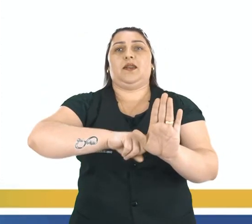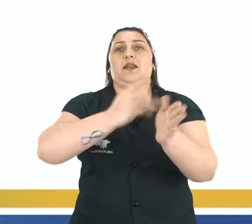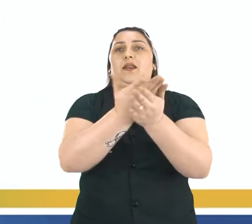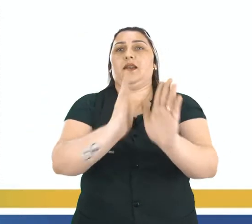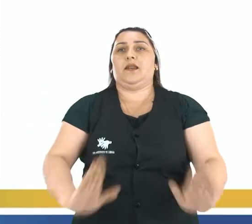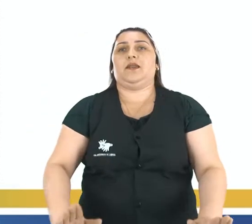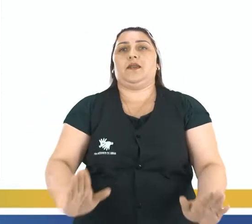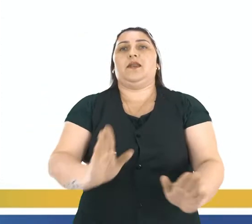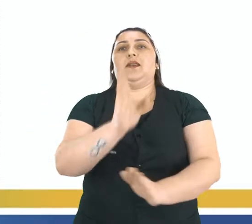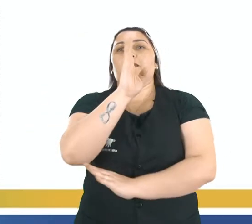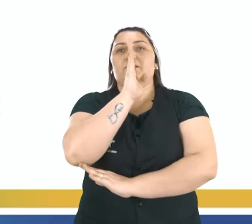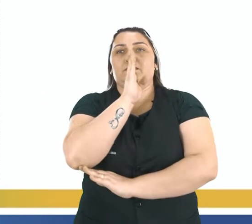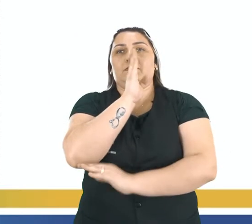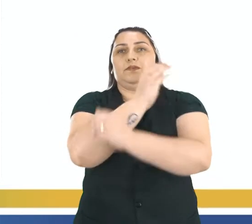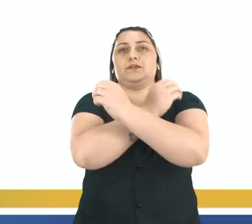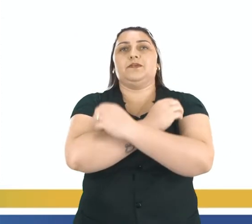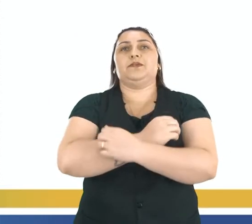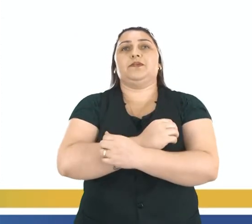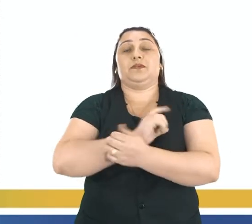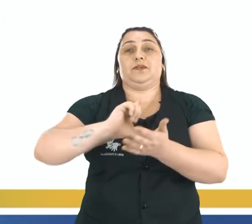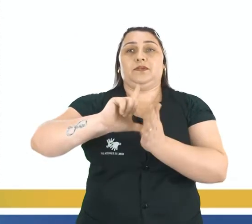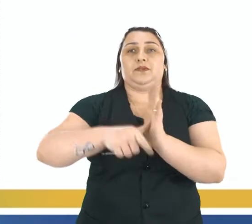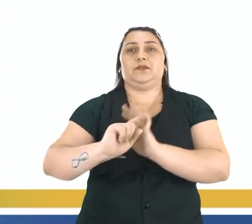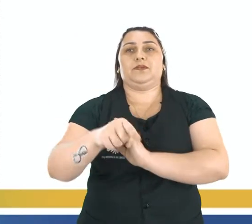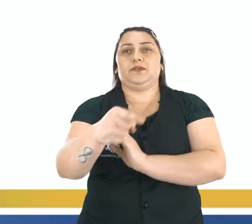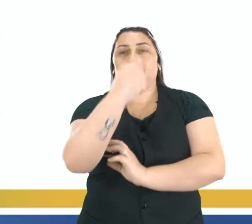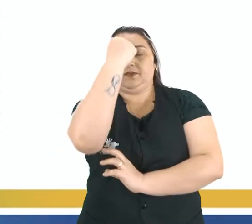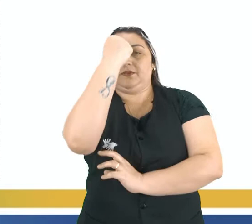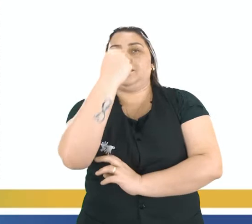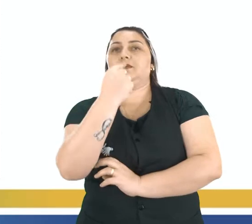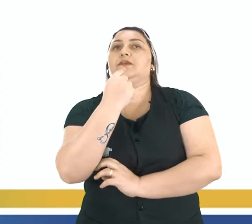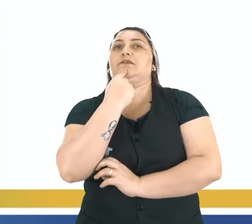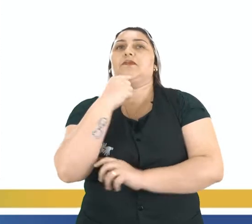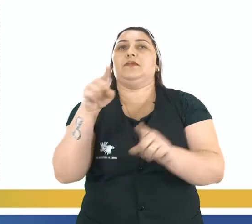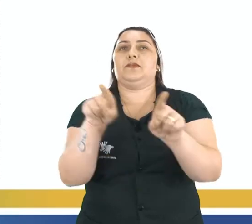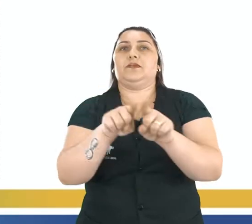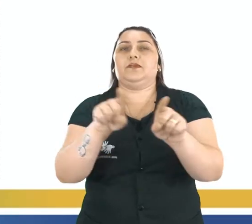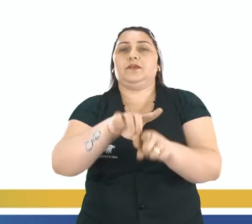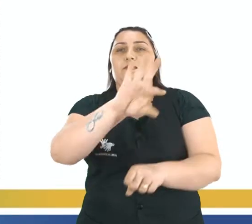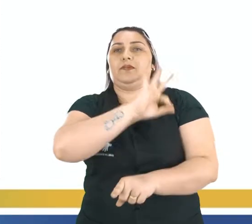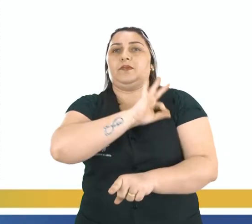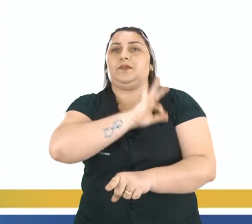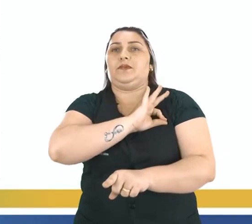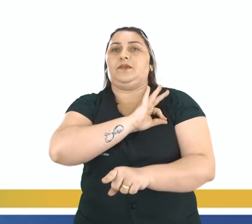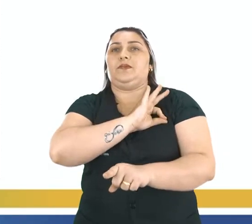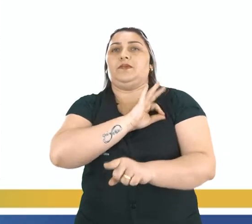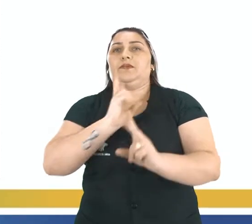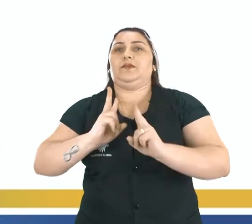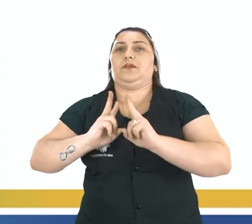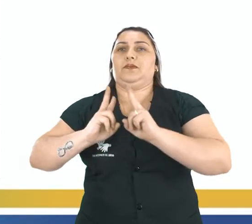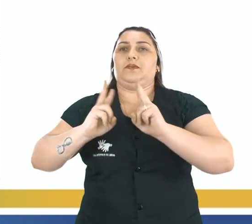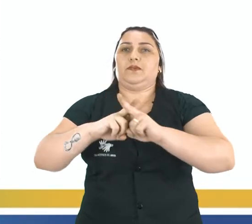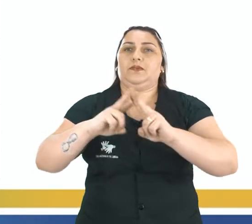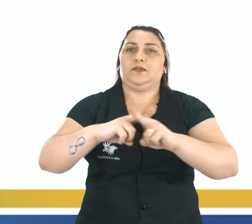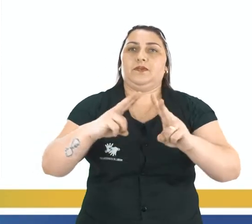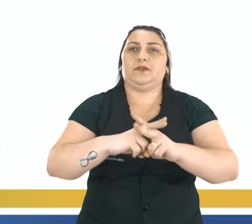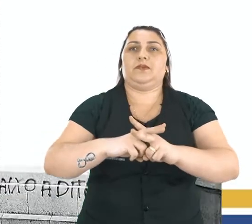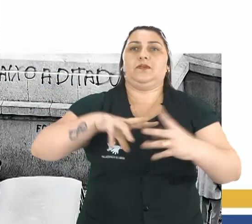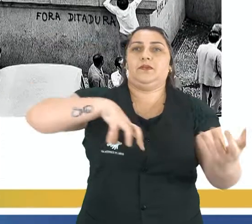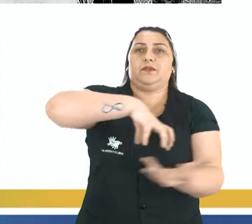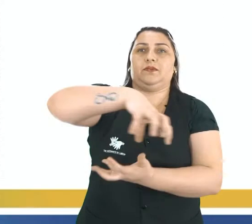repressão". Tem essa outra imagem, que é uma imagem de uma repressão militar contra um